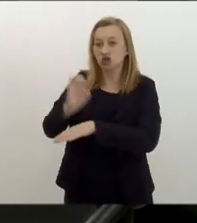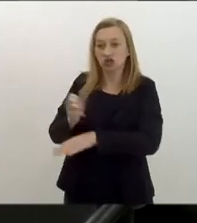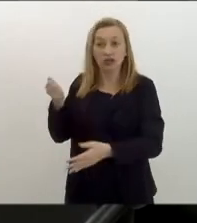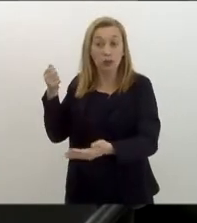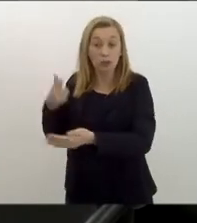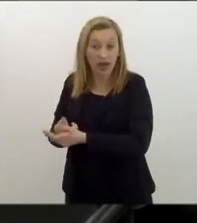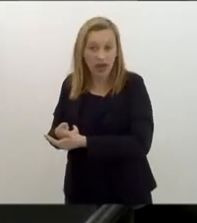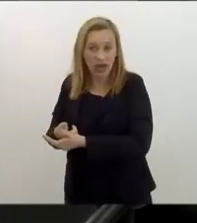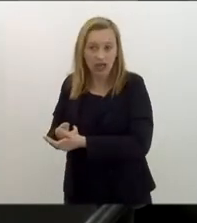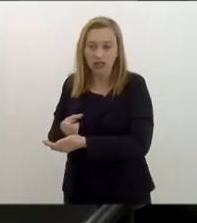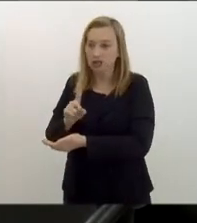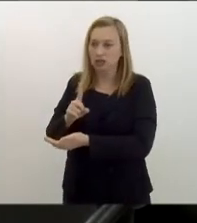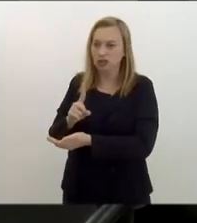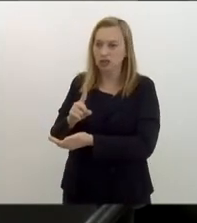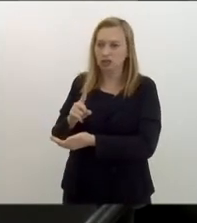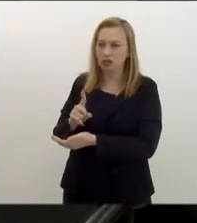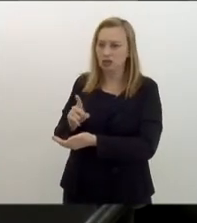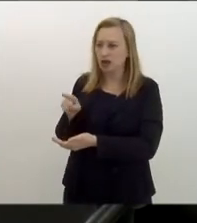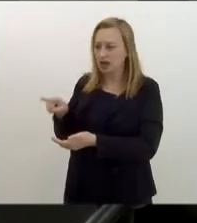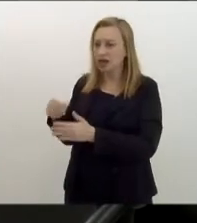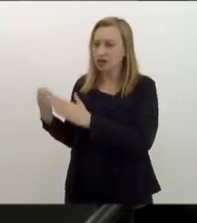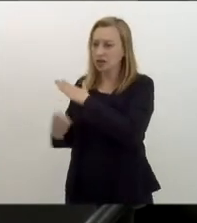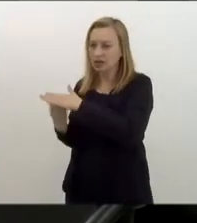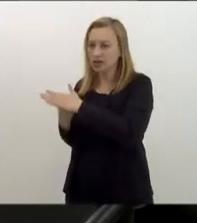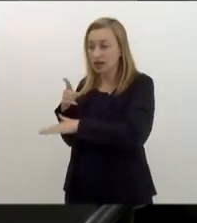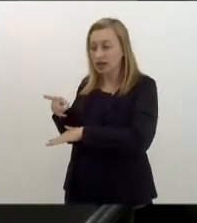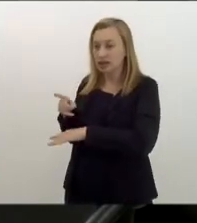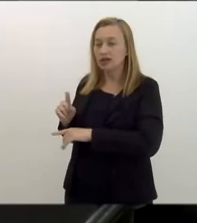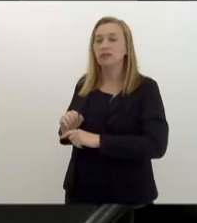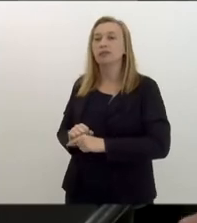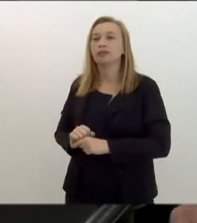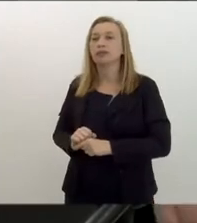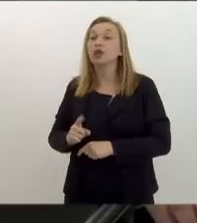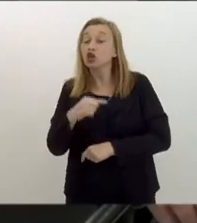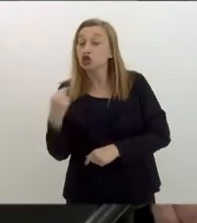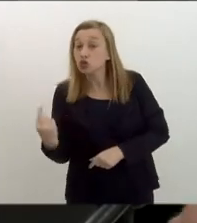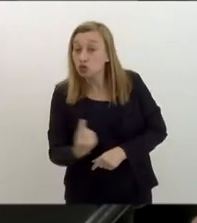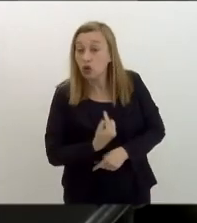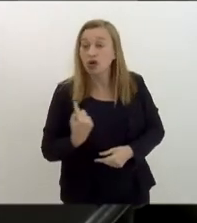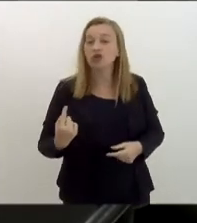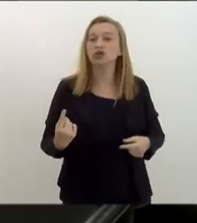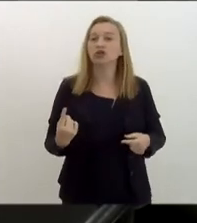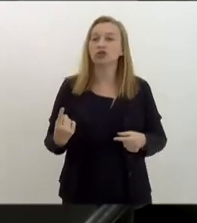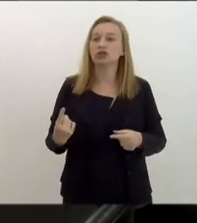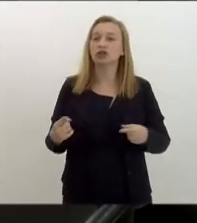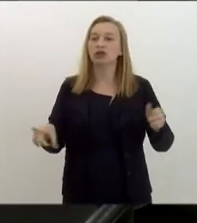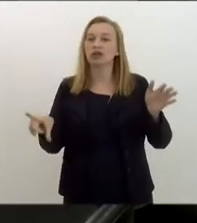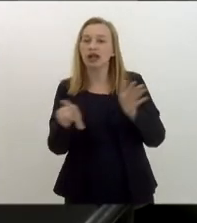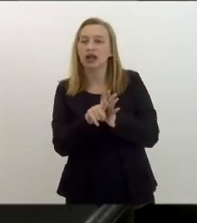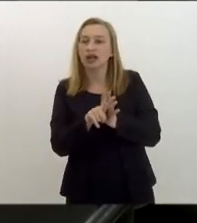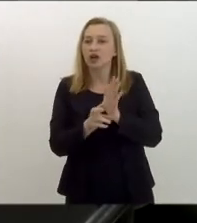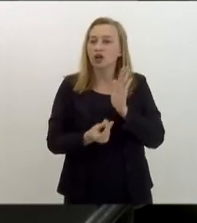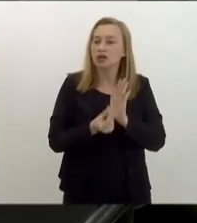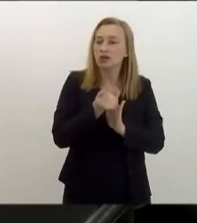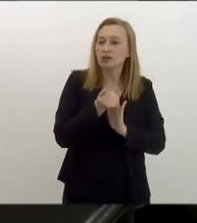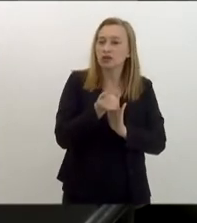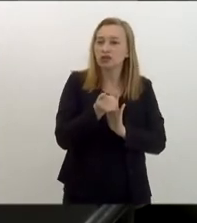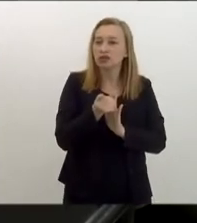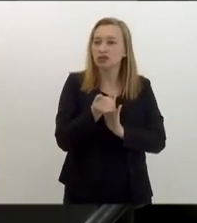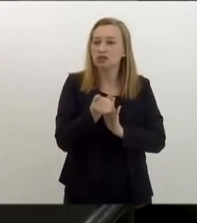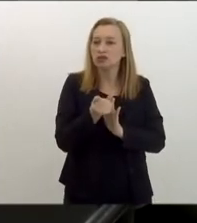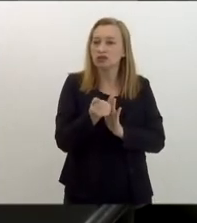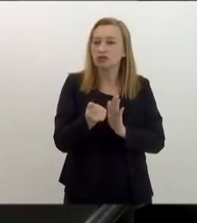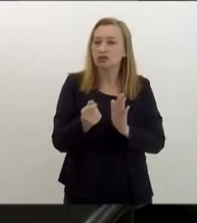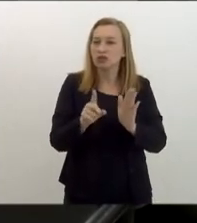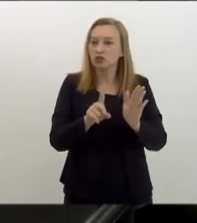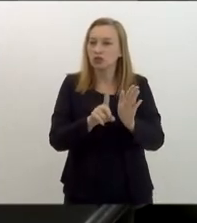não seria necessariamente por aquela empresa que tá ali e nós colocamos isso na lei orçamentária fazendo um